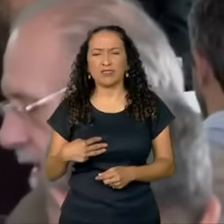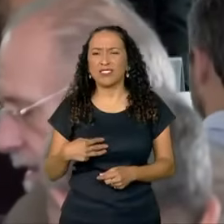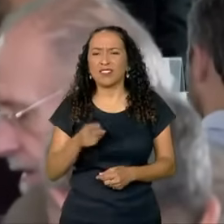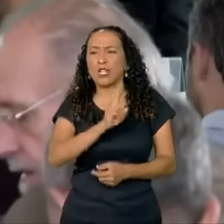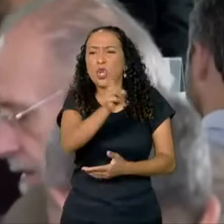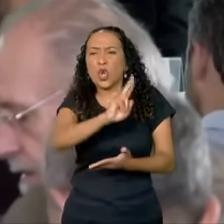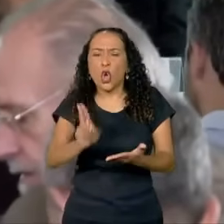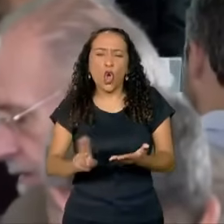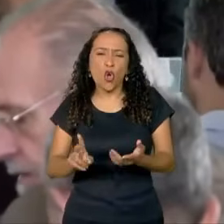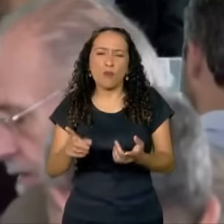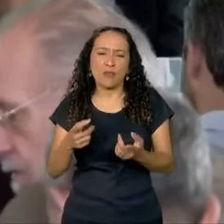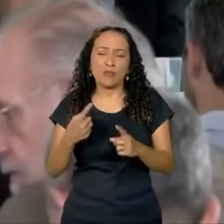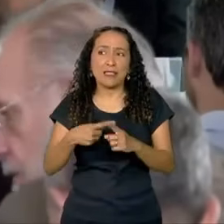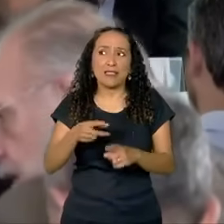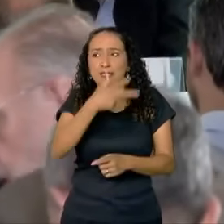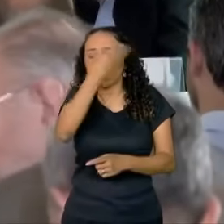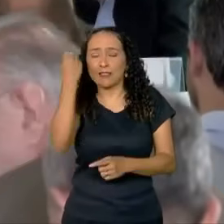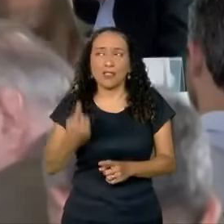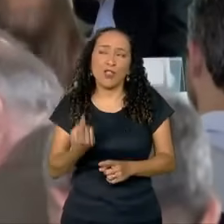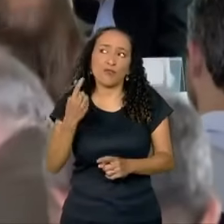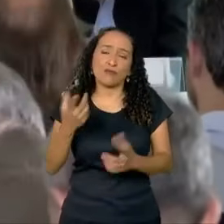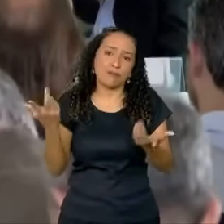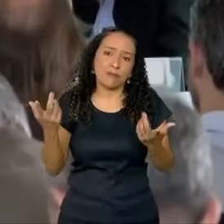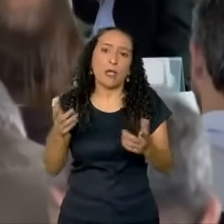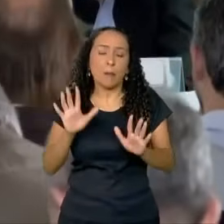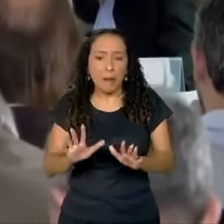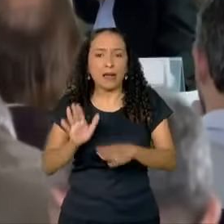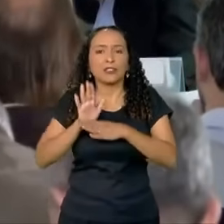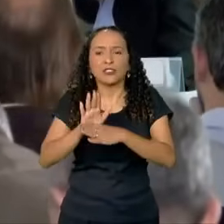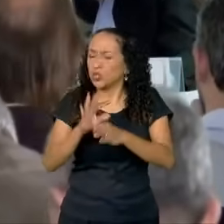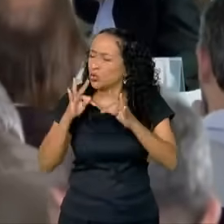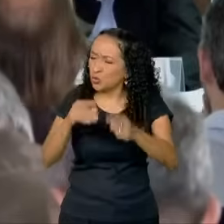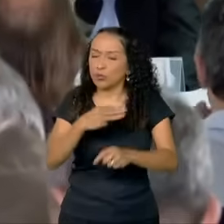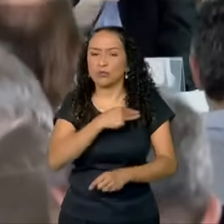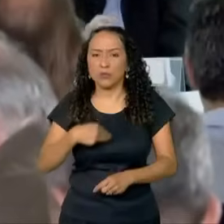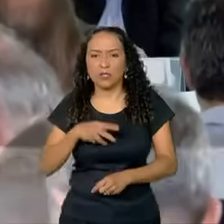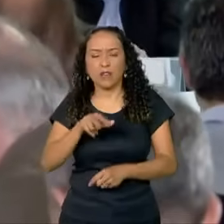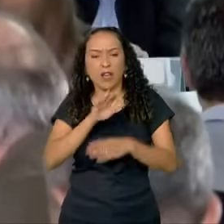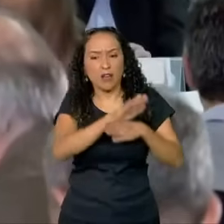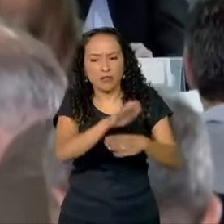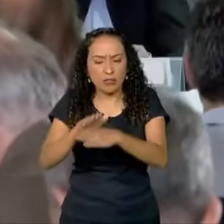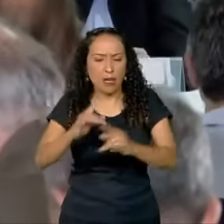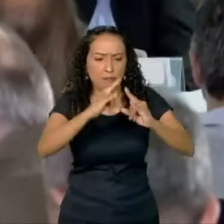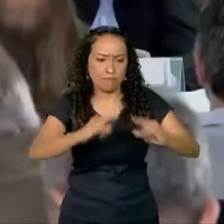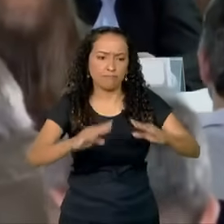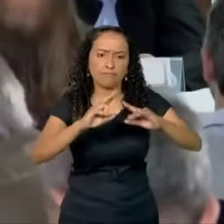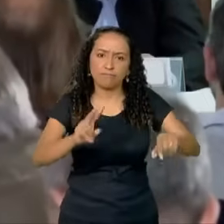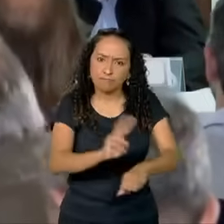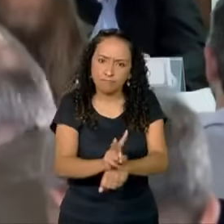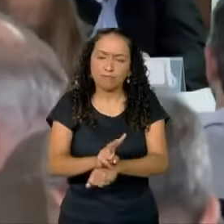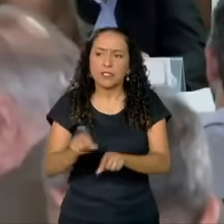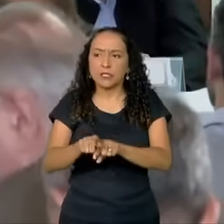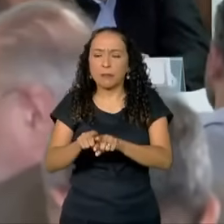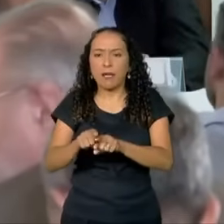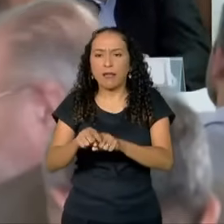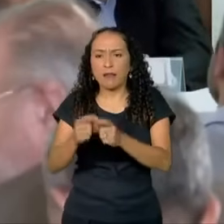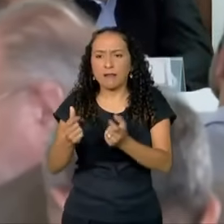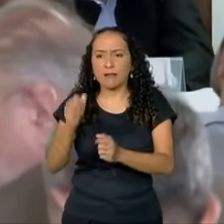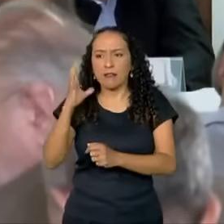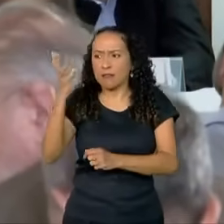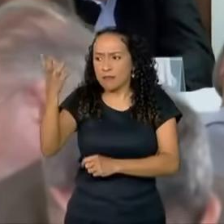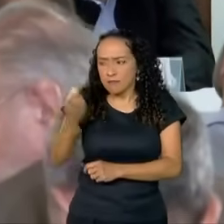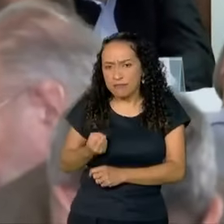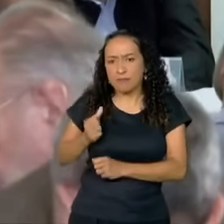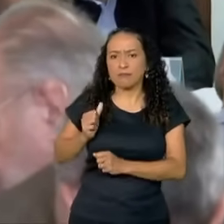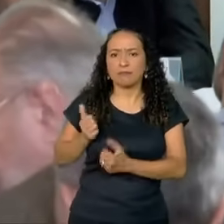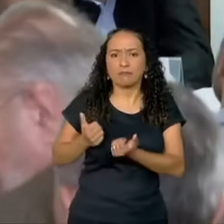dar ciúme nenhum que eu deixar de nomear, mas estão nos dando assistência, vão nos dar assistência nos abrigos, benefício extraordinário para a população